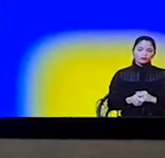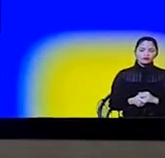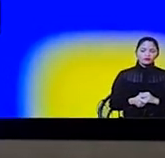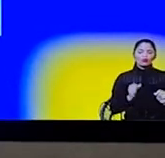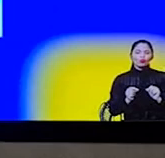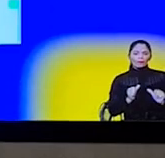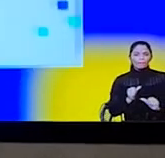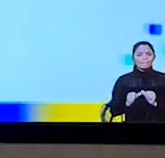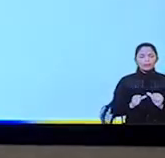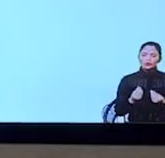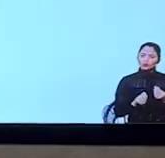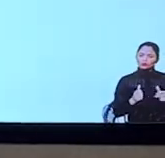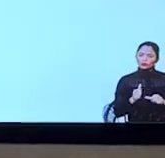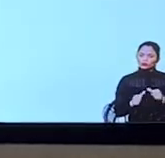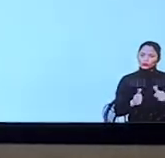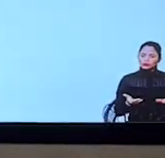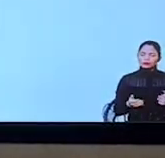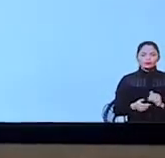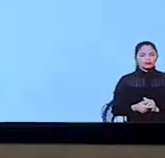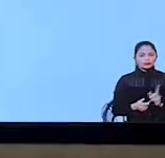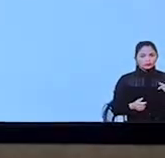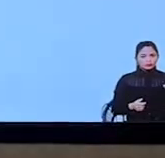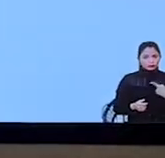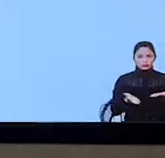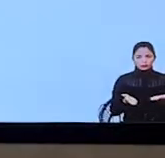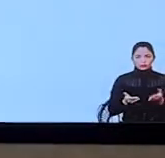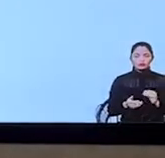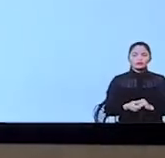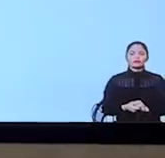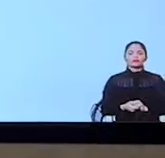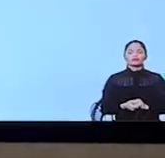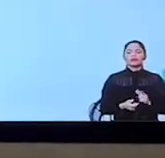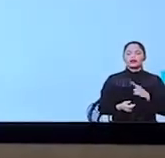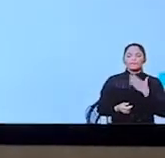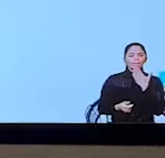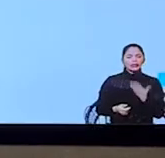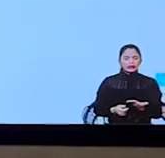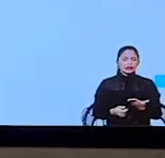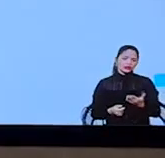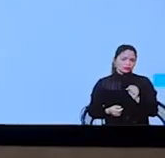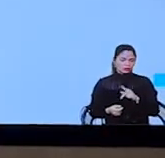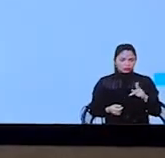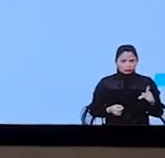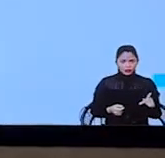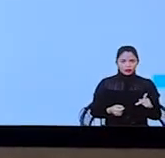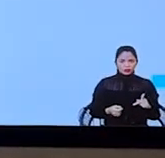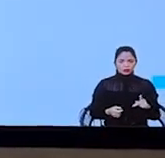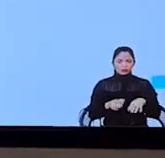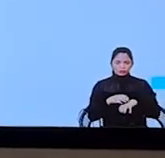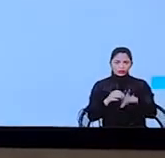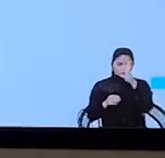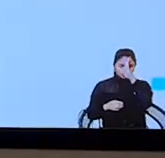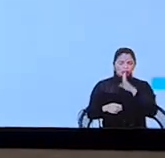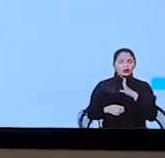né, o que muda e como muda. Então, aqui é a nossa política de frete atual. Elas são para pedidos no super aplicativo, então é frete grátis sempre